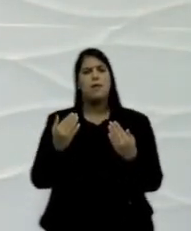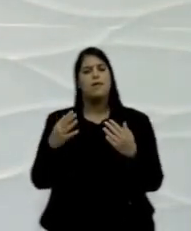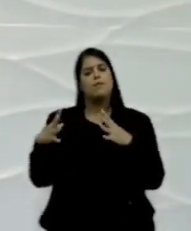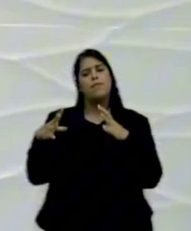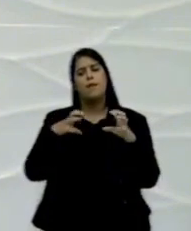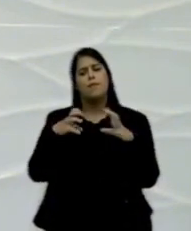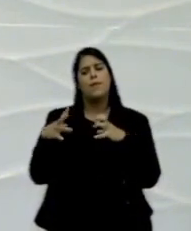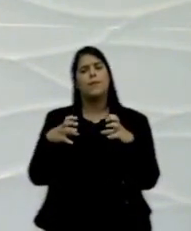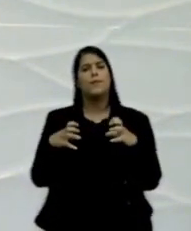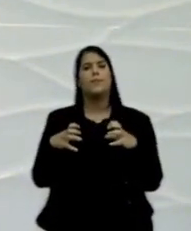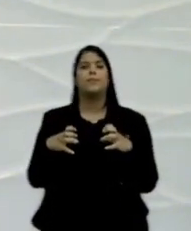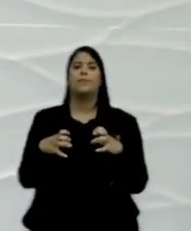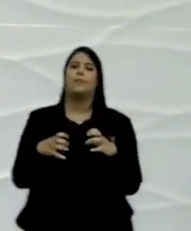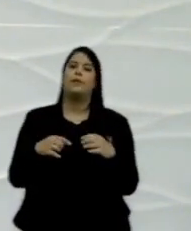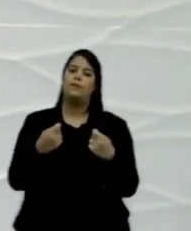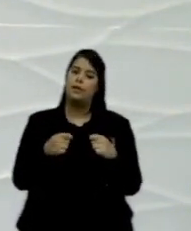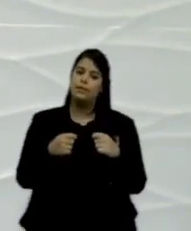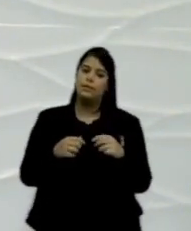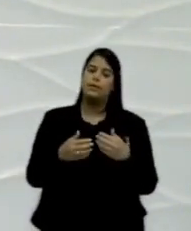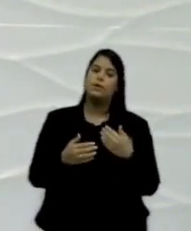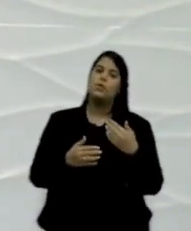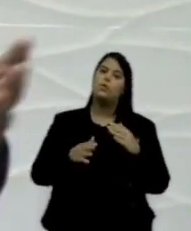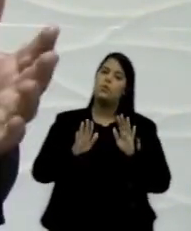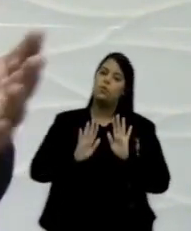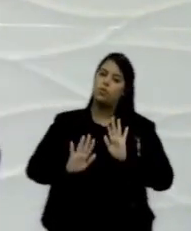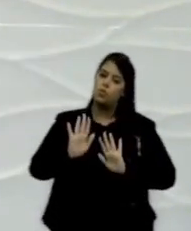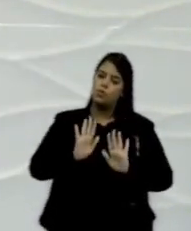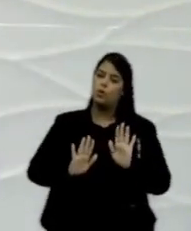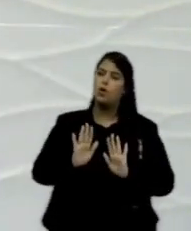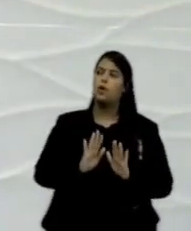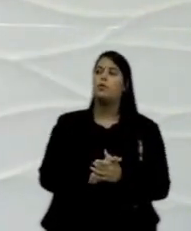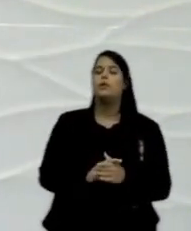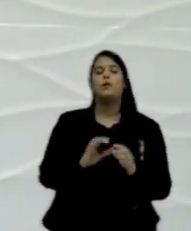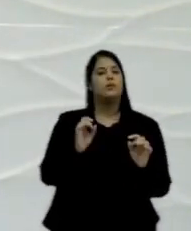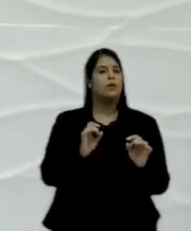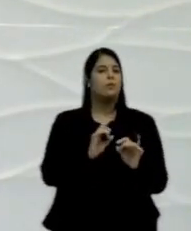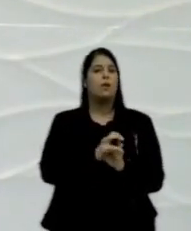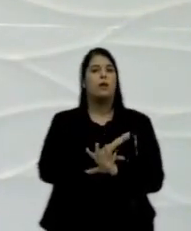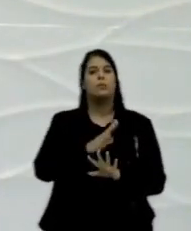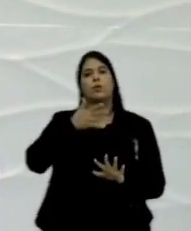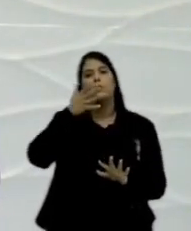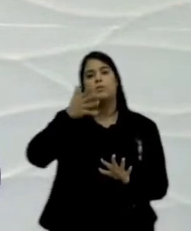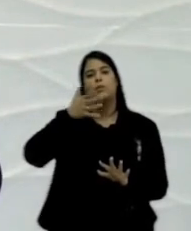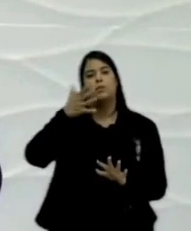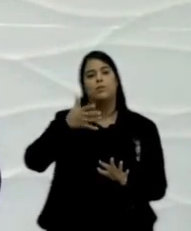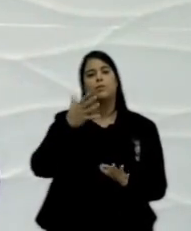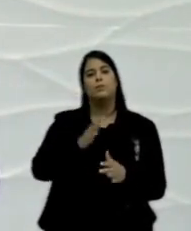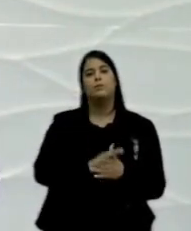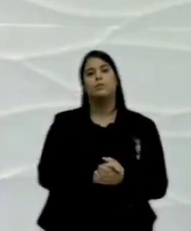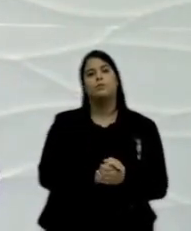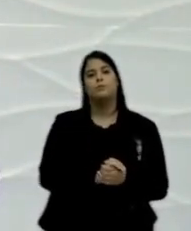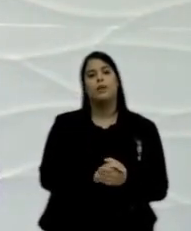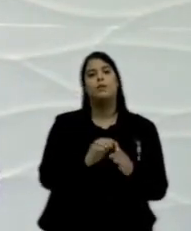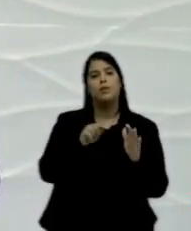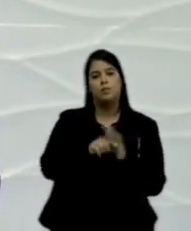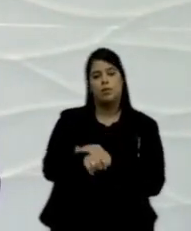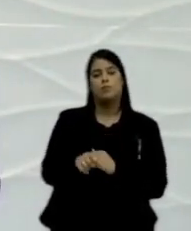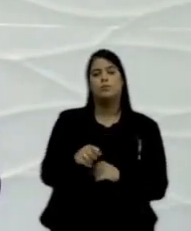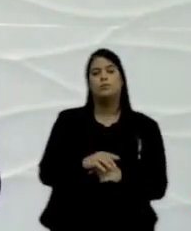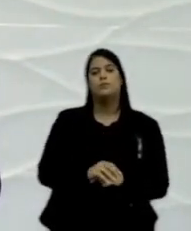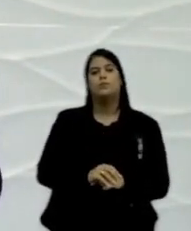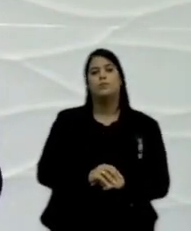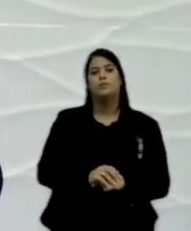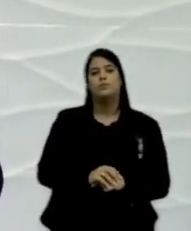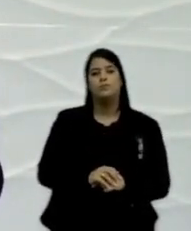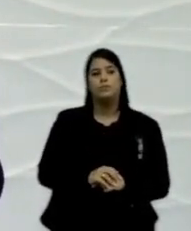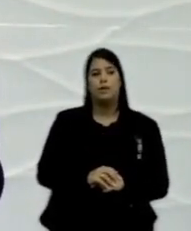ser tratado. Eu quero encerrar minhas palavras e a minha pergunta foi essa.